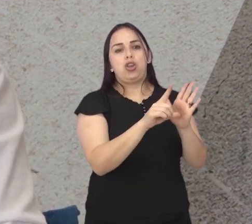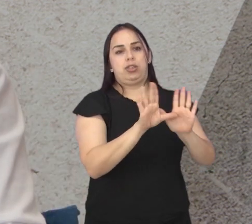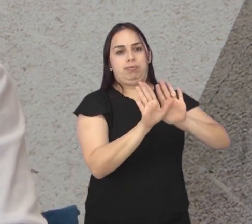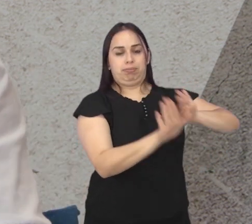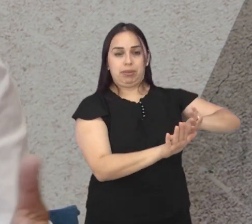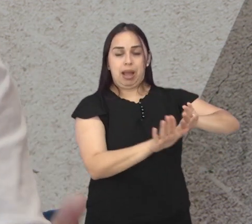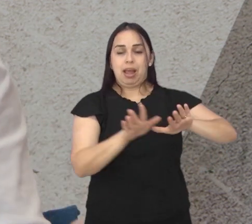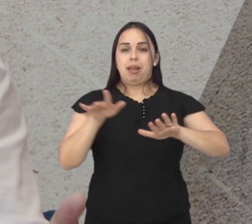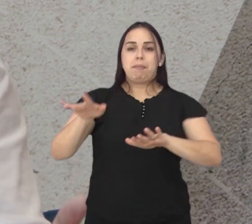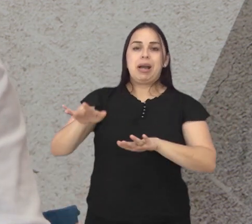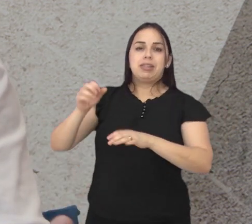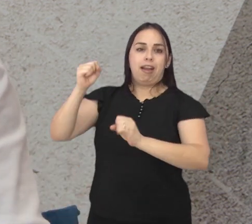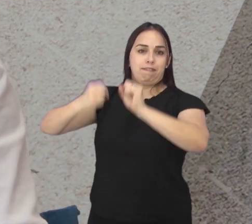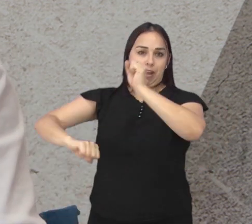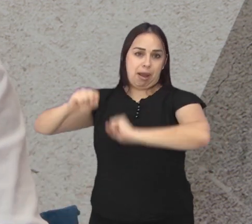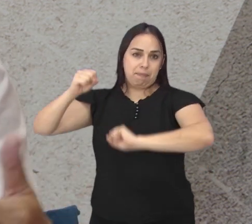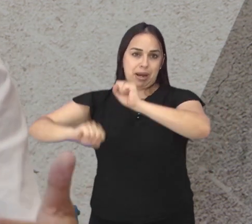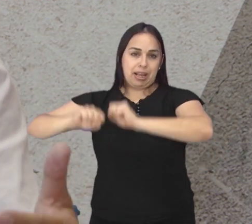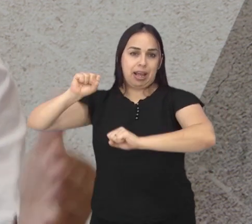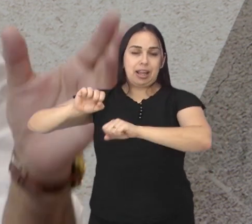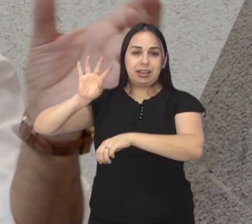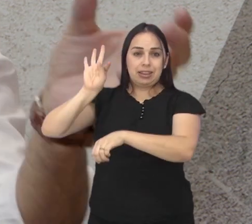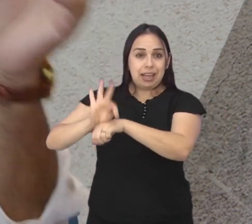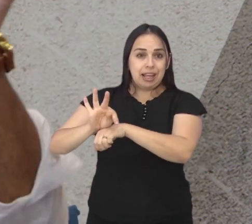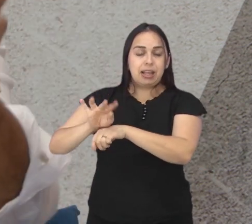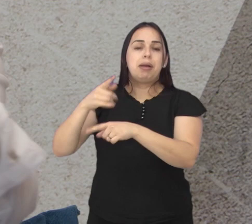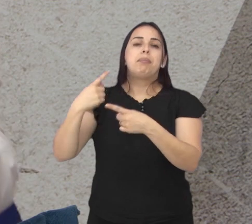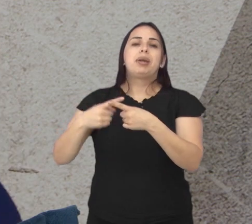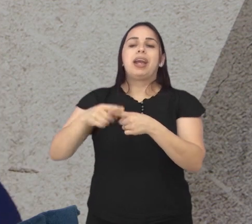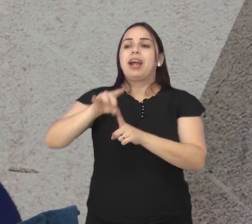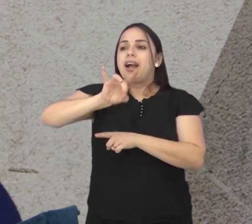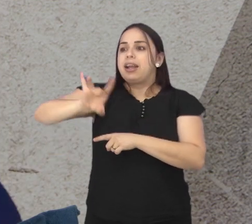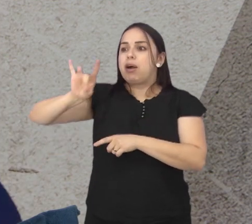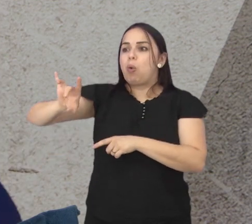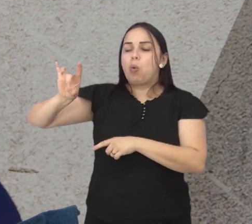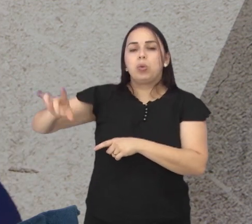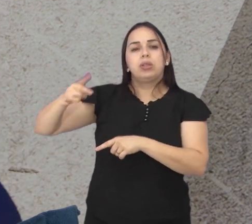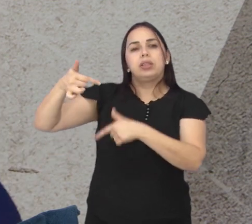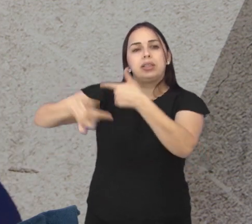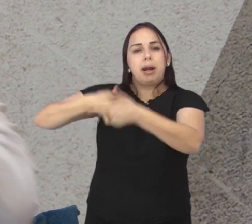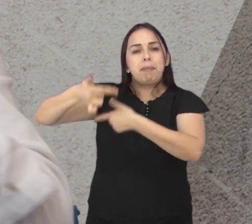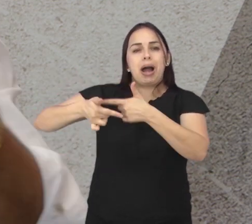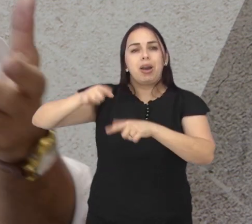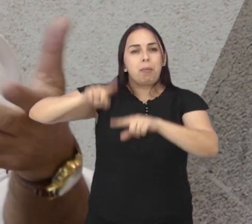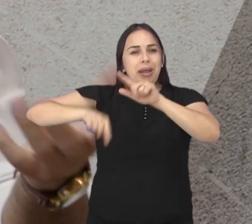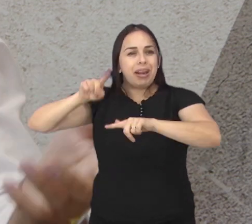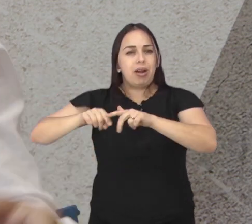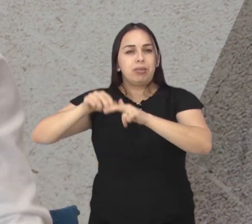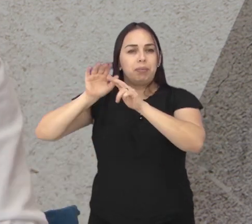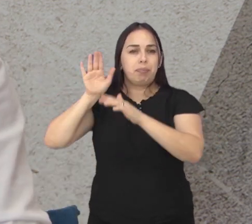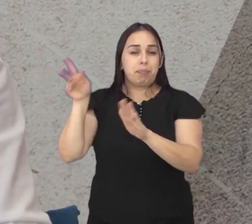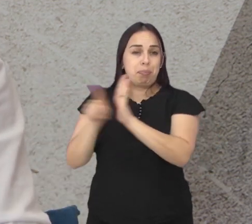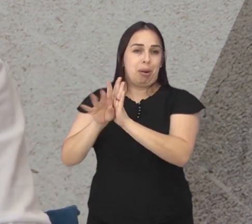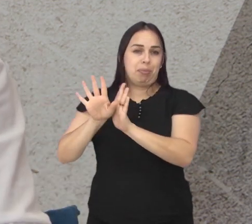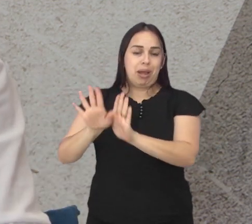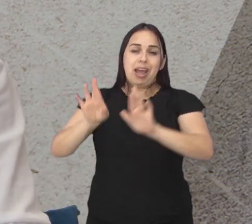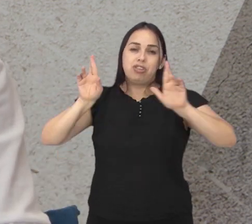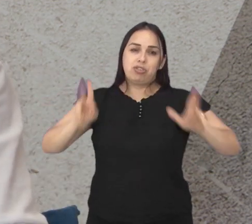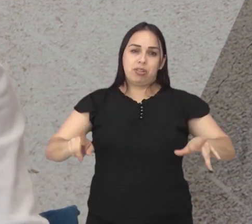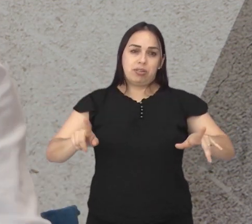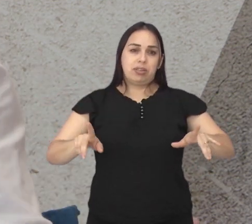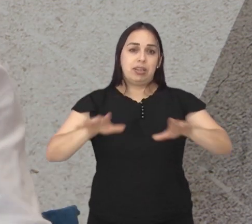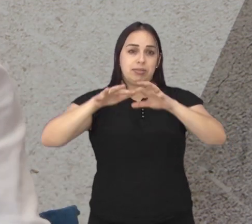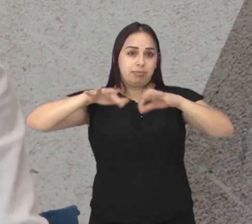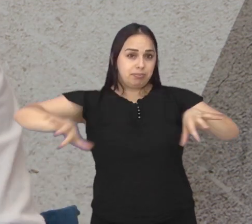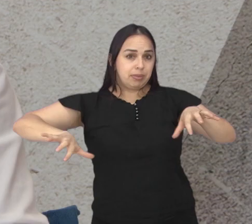coisa assim. Na indústria, na fabricação, como cada um trabalha com uma peça em específica, é diferente, é um profissional diferente,